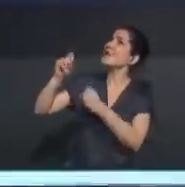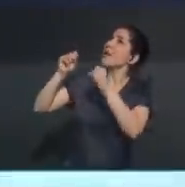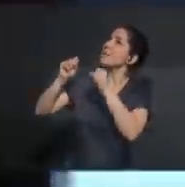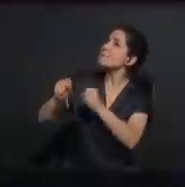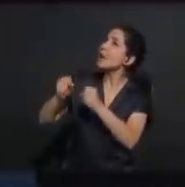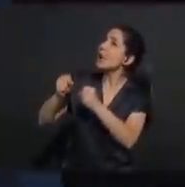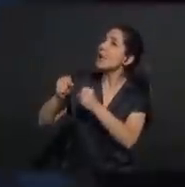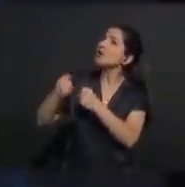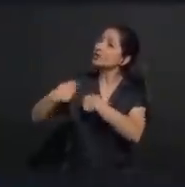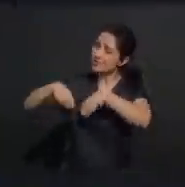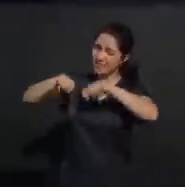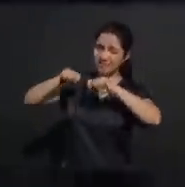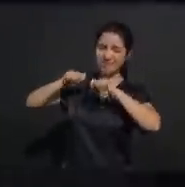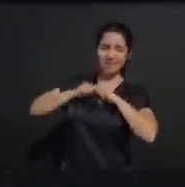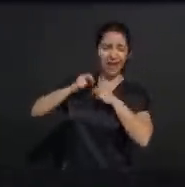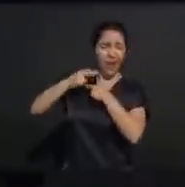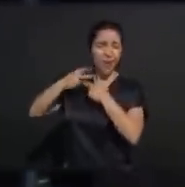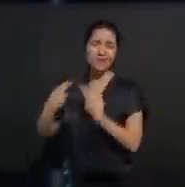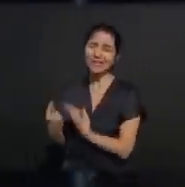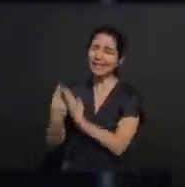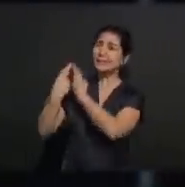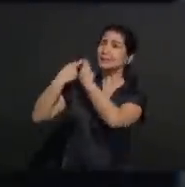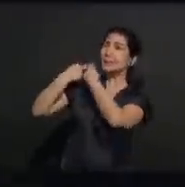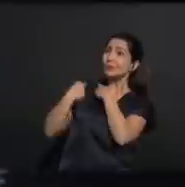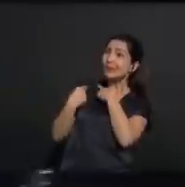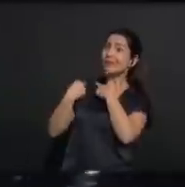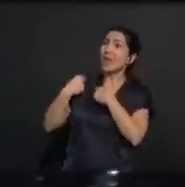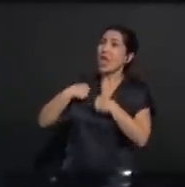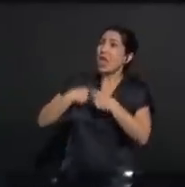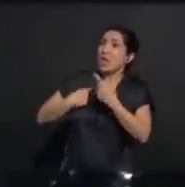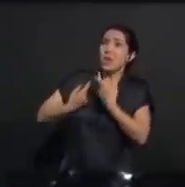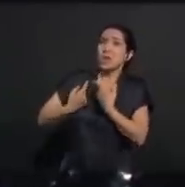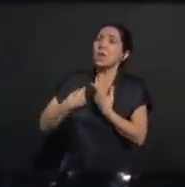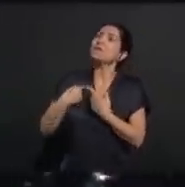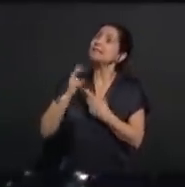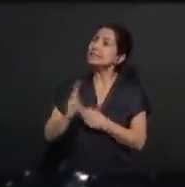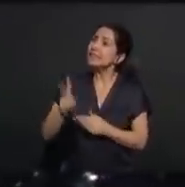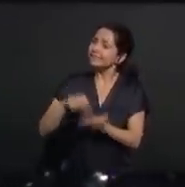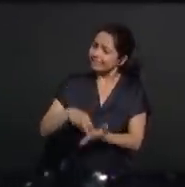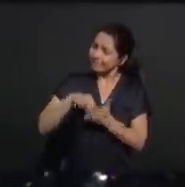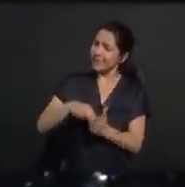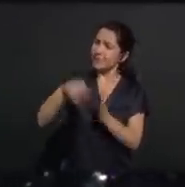Egito se o Senhor quiser, que a partir de hoje eu não vou negociar meus princípios.